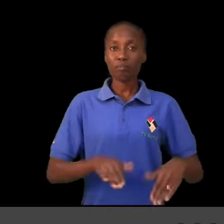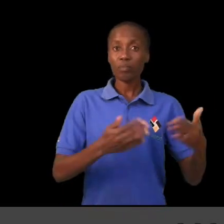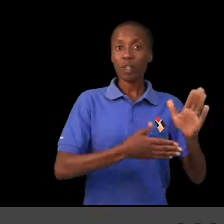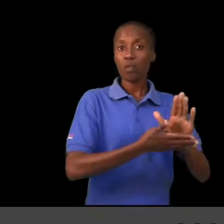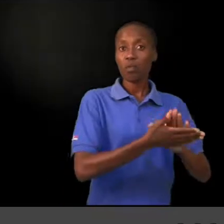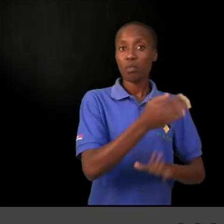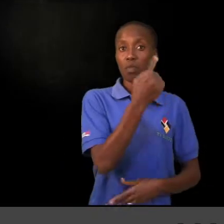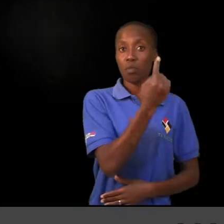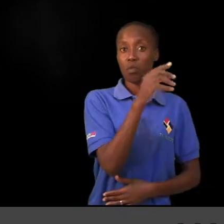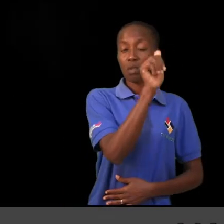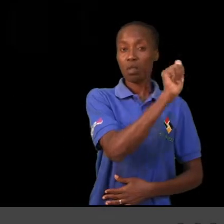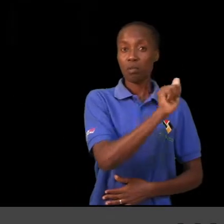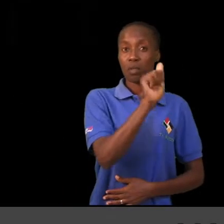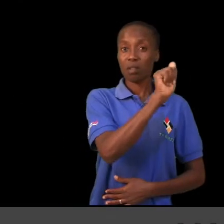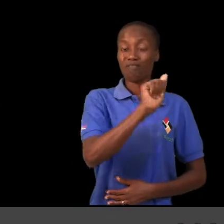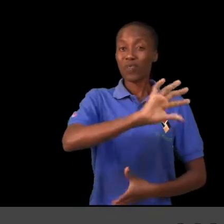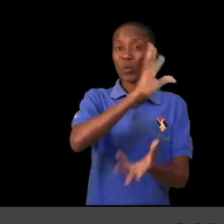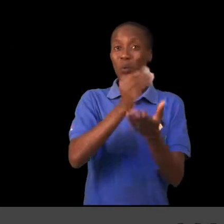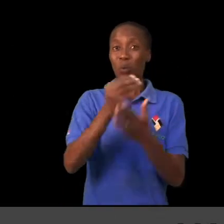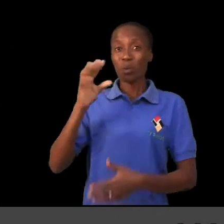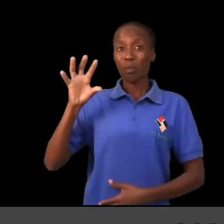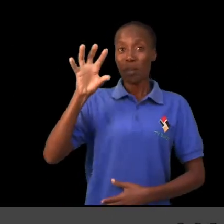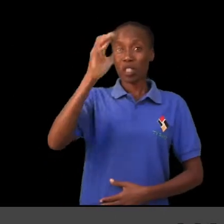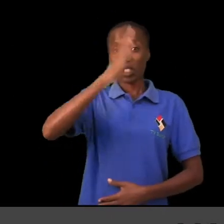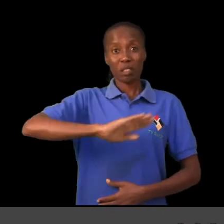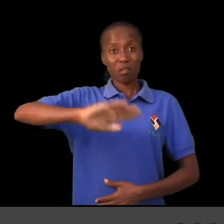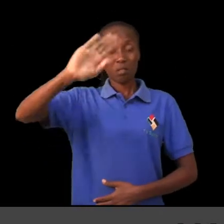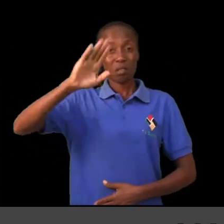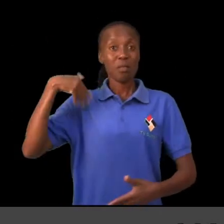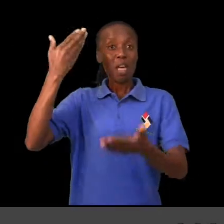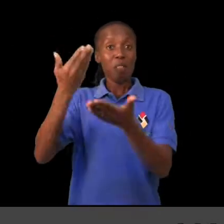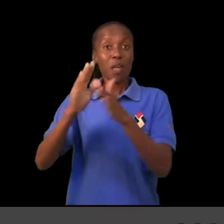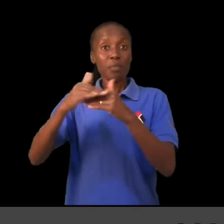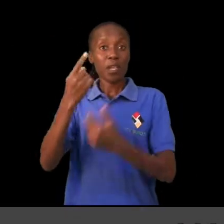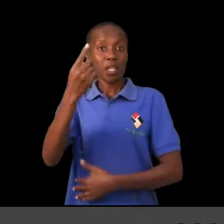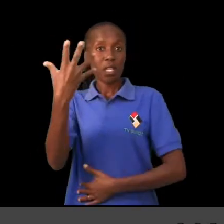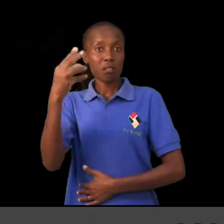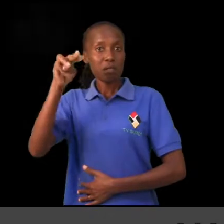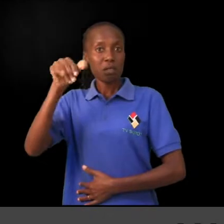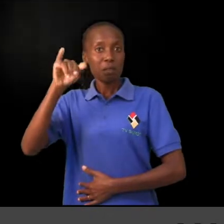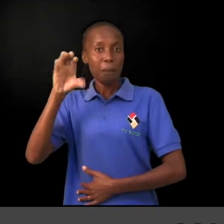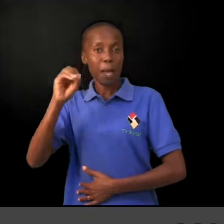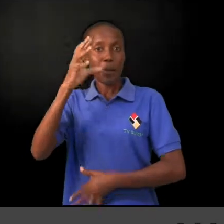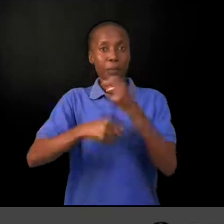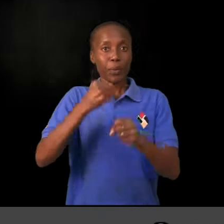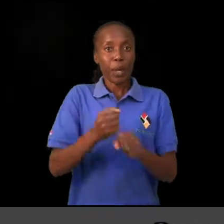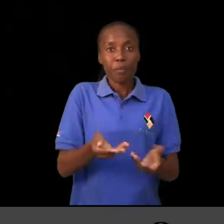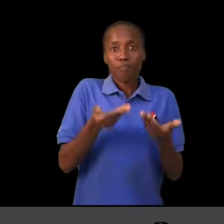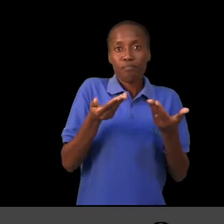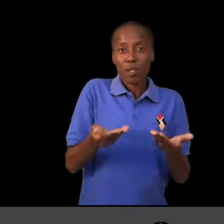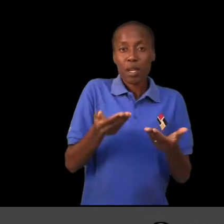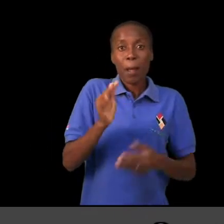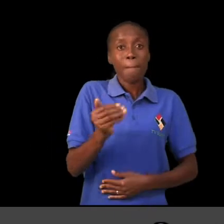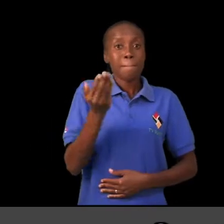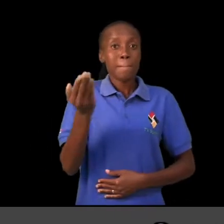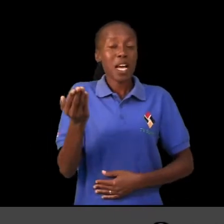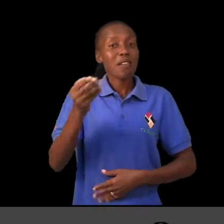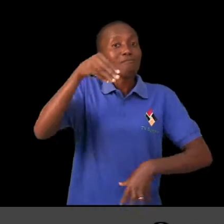Inicia 1 de abril em todo o território nacional até 15 de maio do ano em curso. O